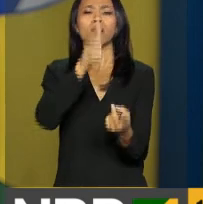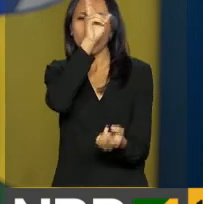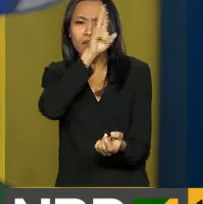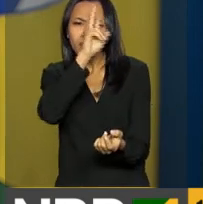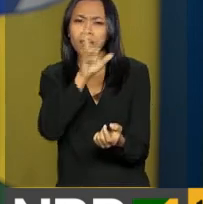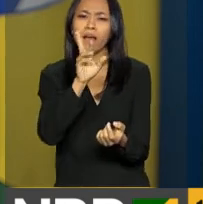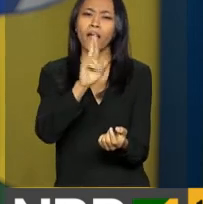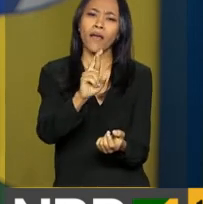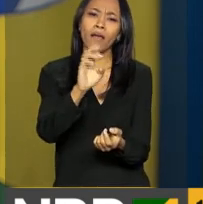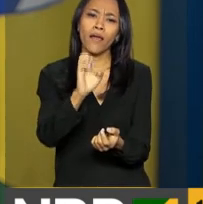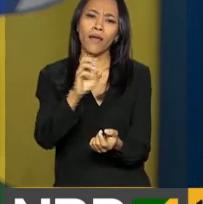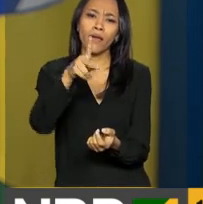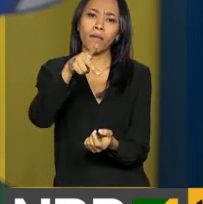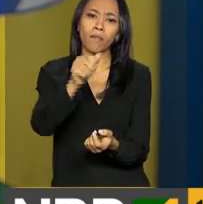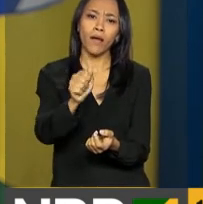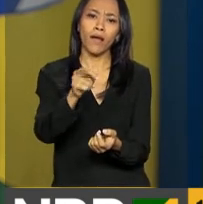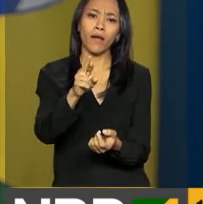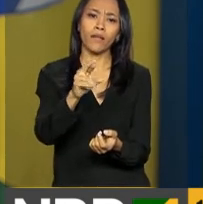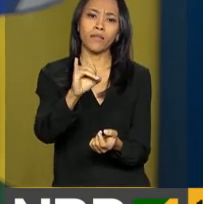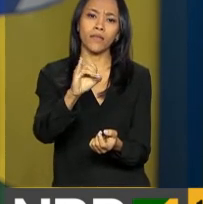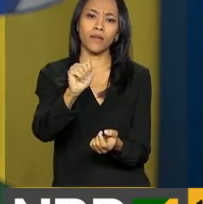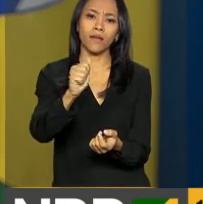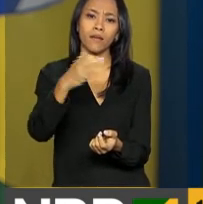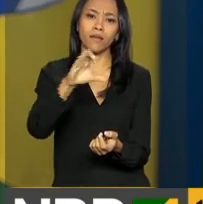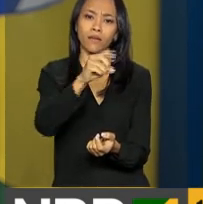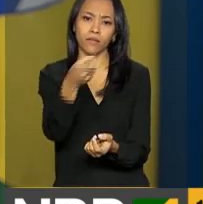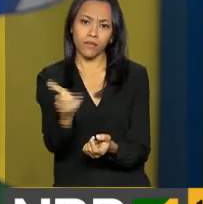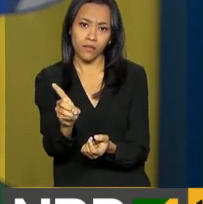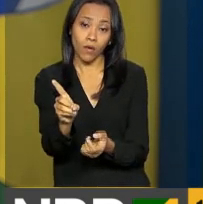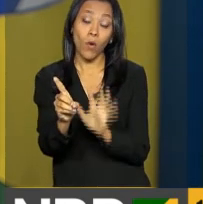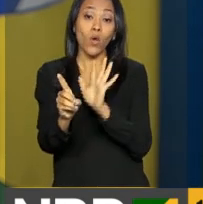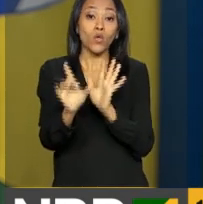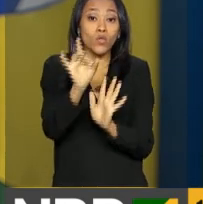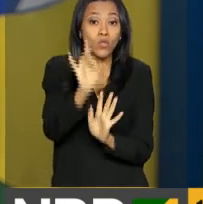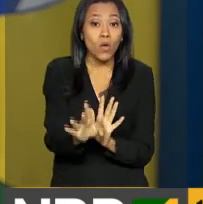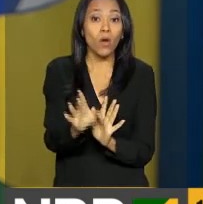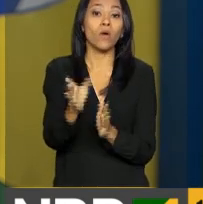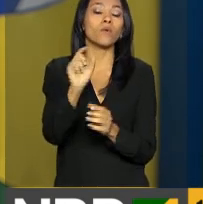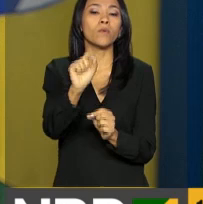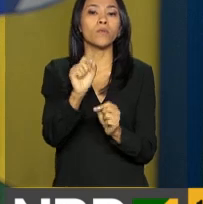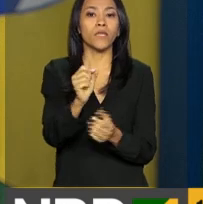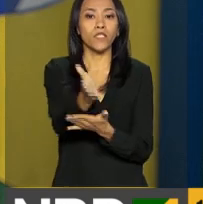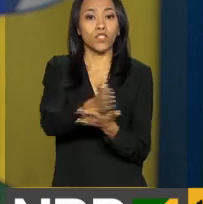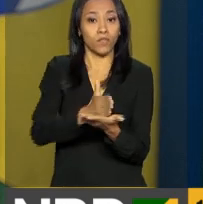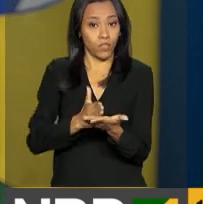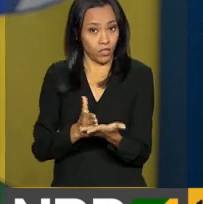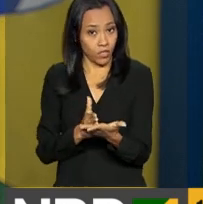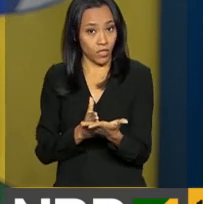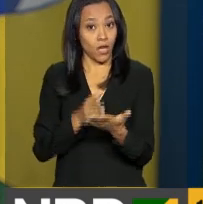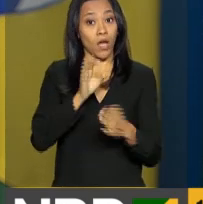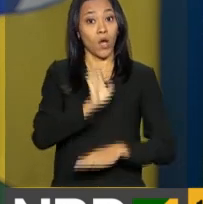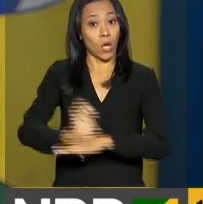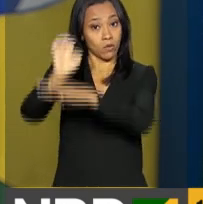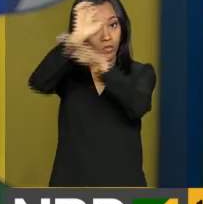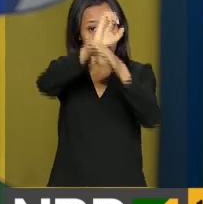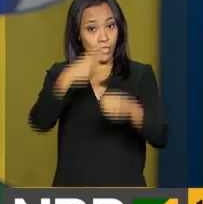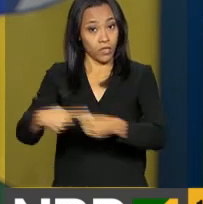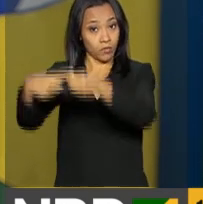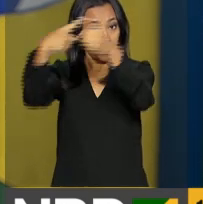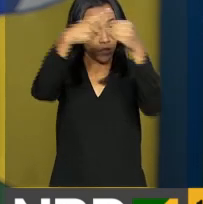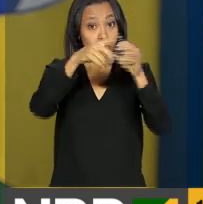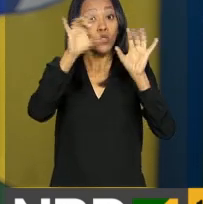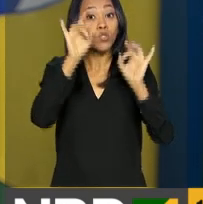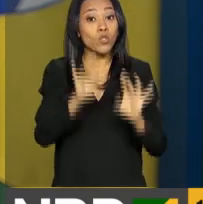lembram que na repatriação só se dividia com estados e municípios o imposto, o tributo, e não a